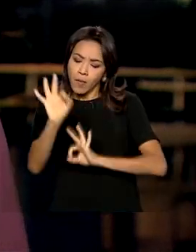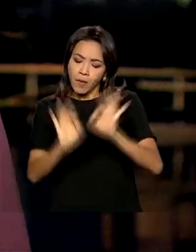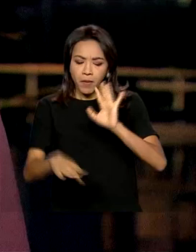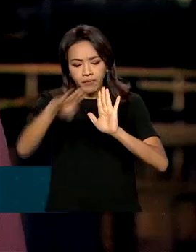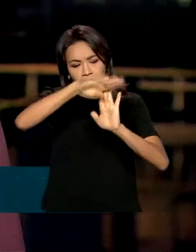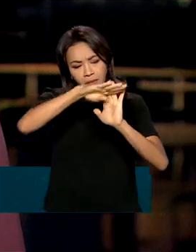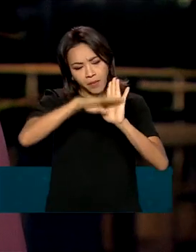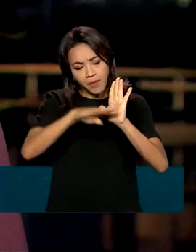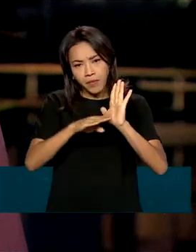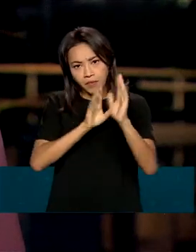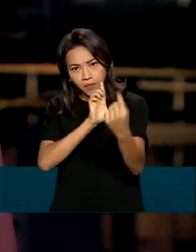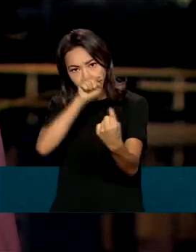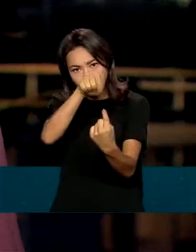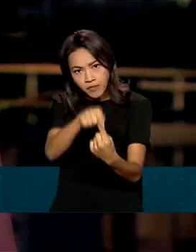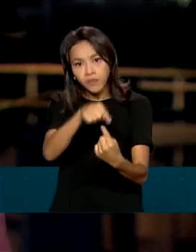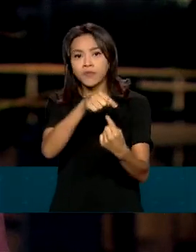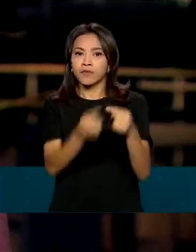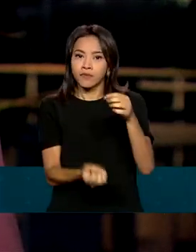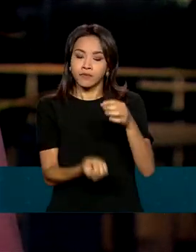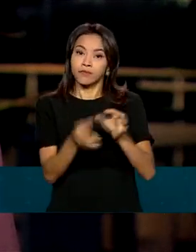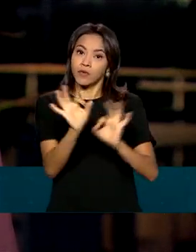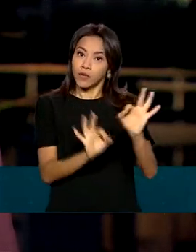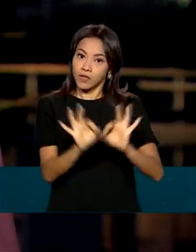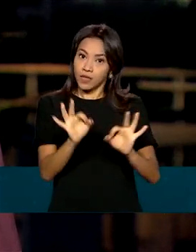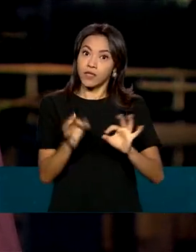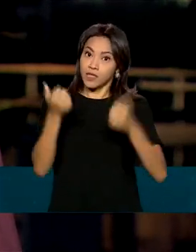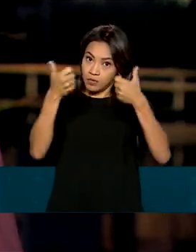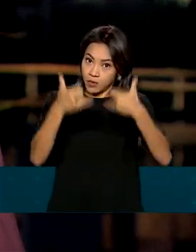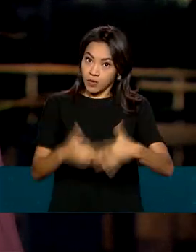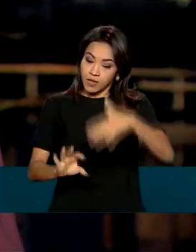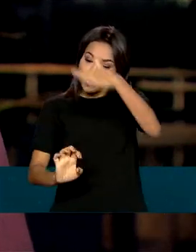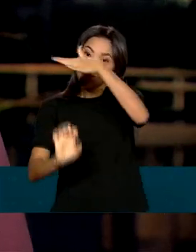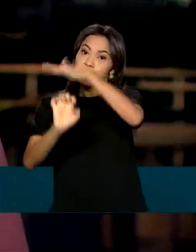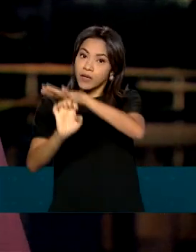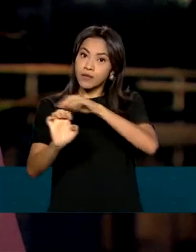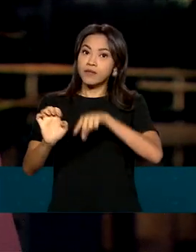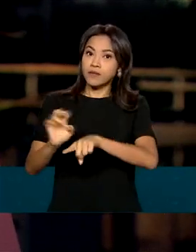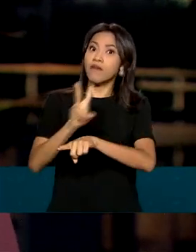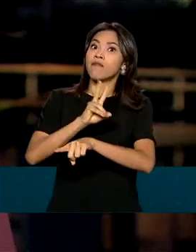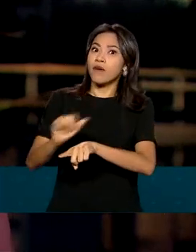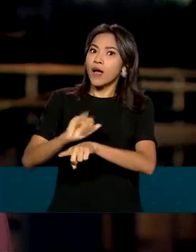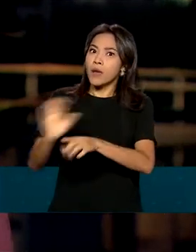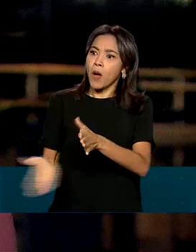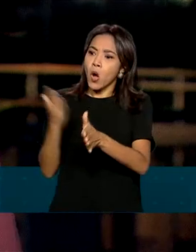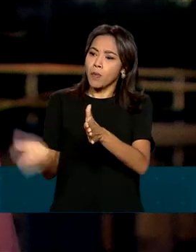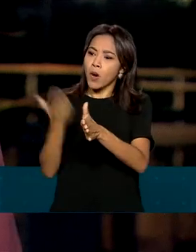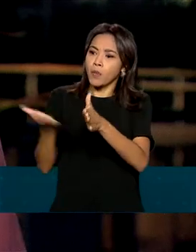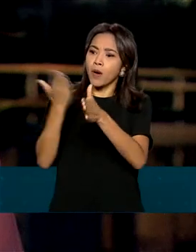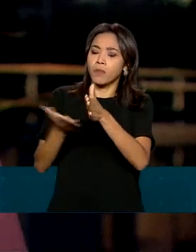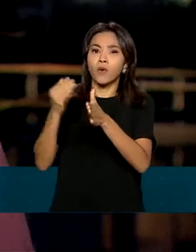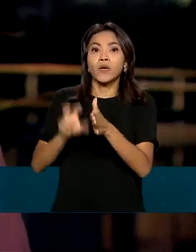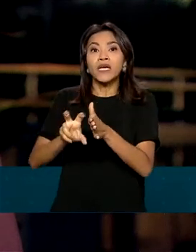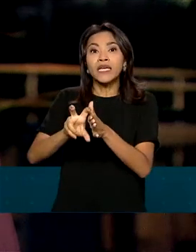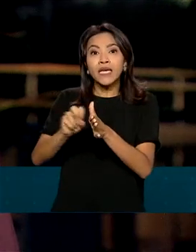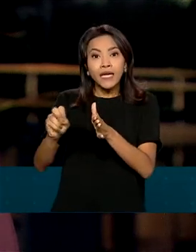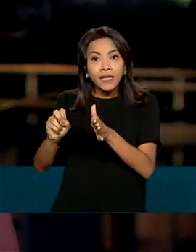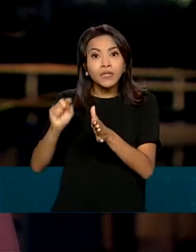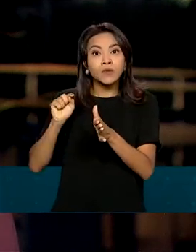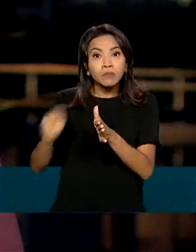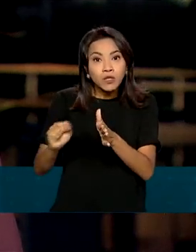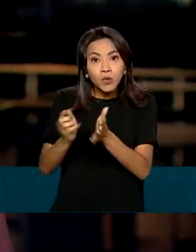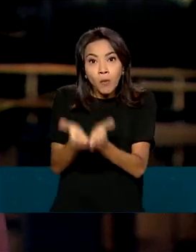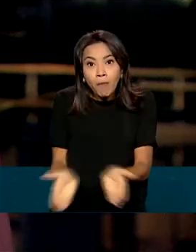estabelecido pela companhia e destacou que a Petrobras vai aumentar a produção em 500 mil barris por dia